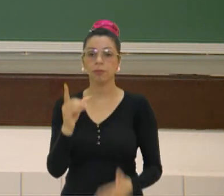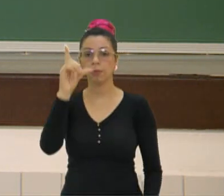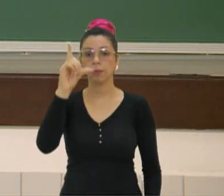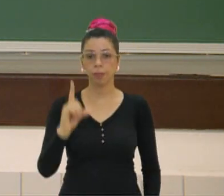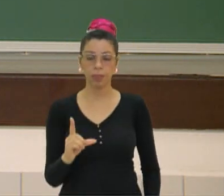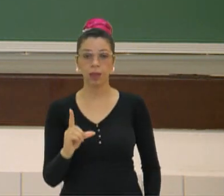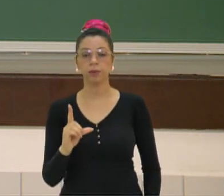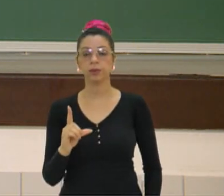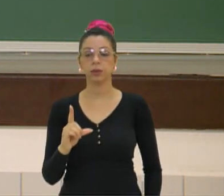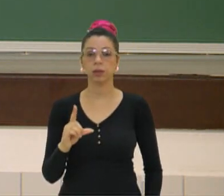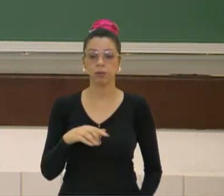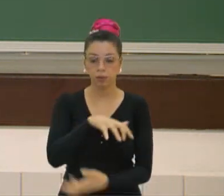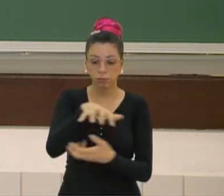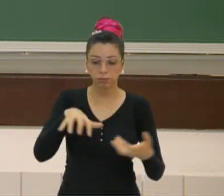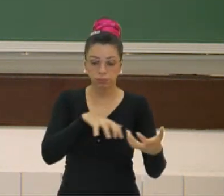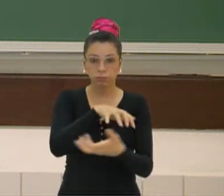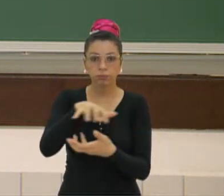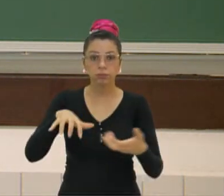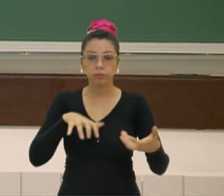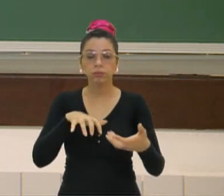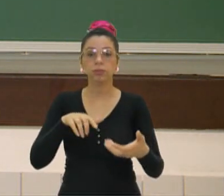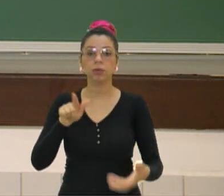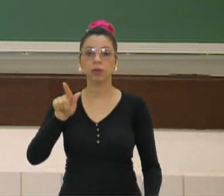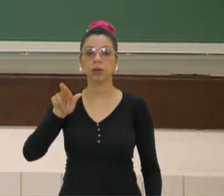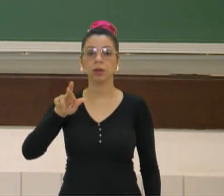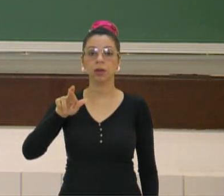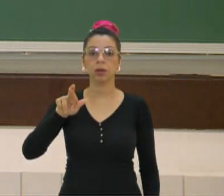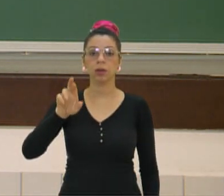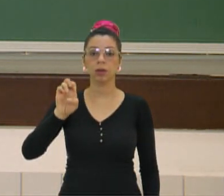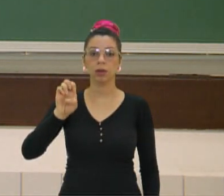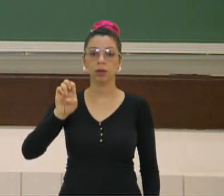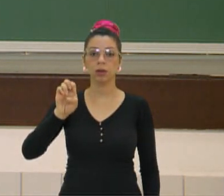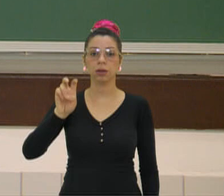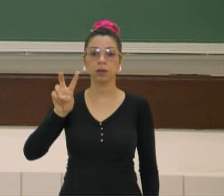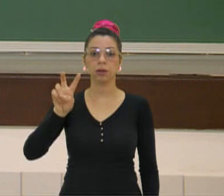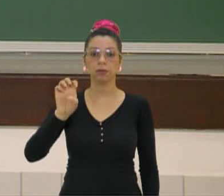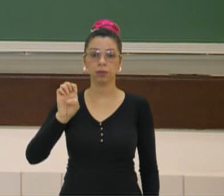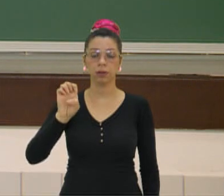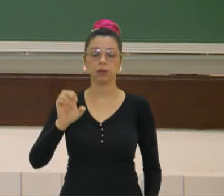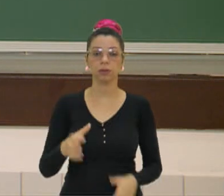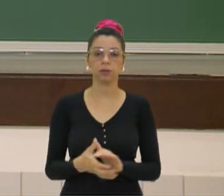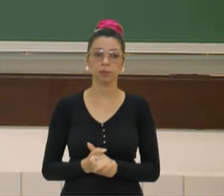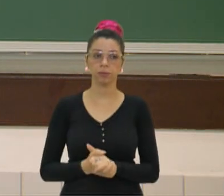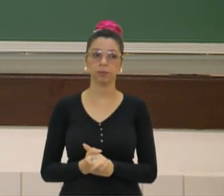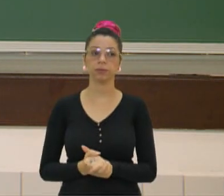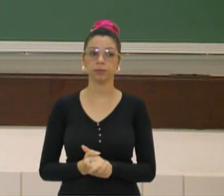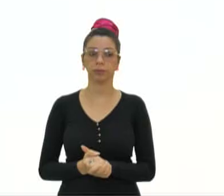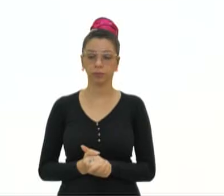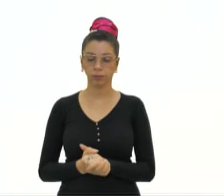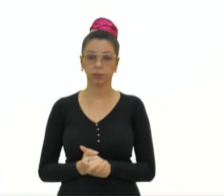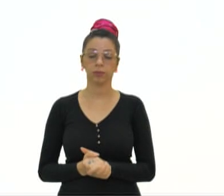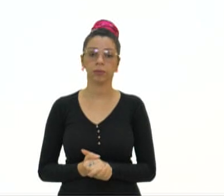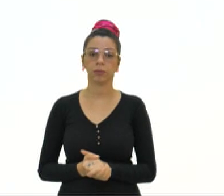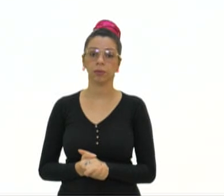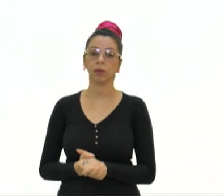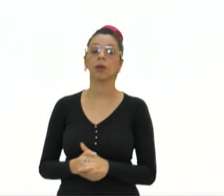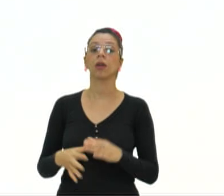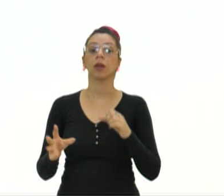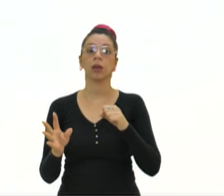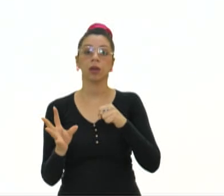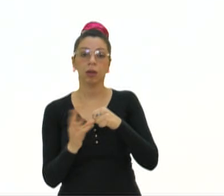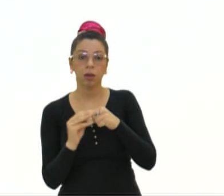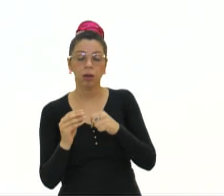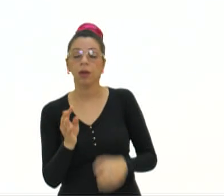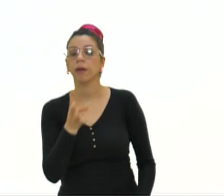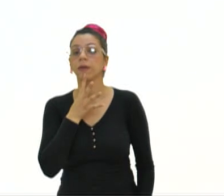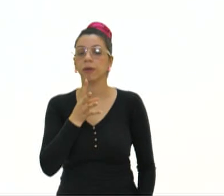greve. Aqui o professor cita a própria Constituição por um aspecto importante. Veja lá, ela diz, é reconhecido o direito de greve,